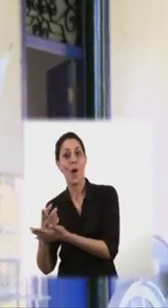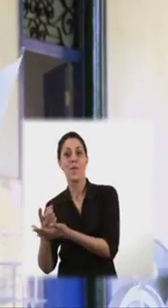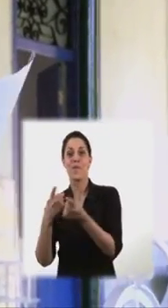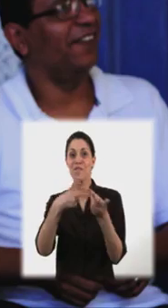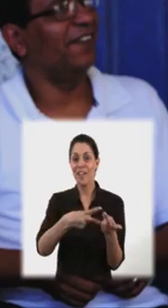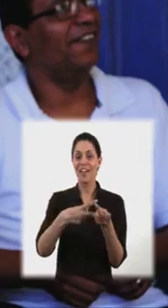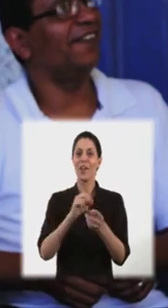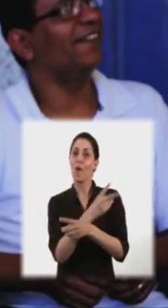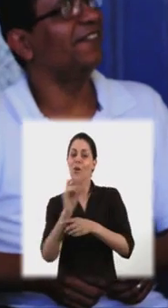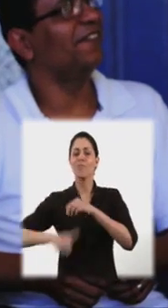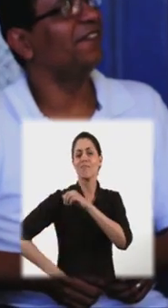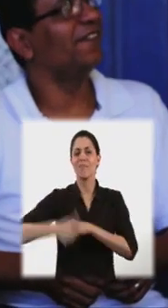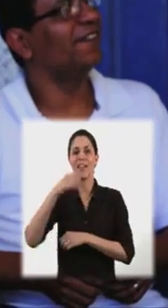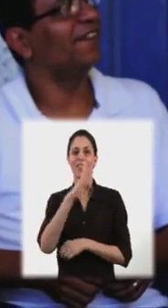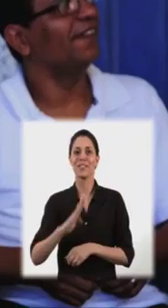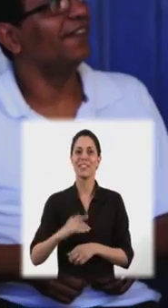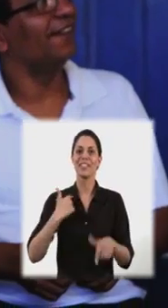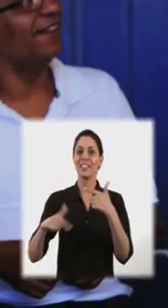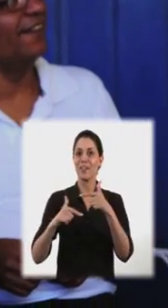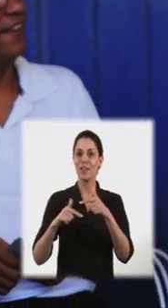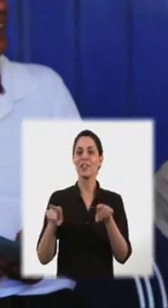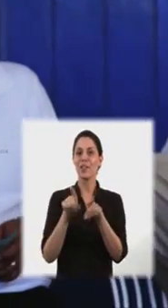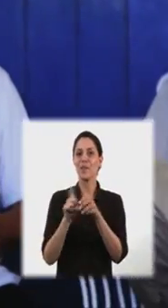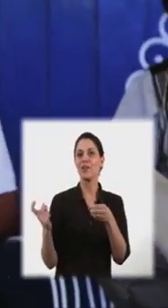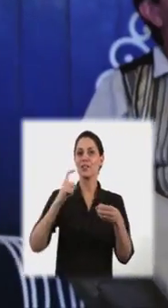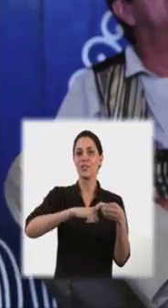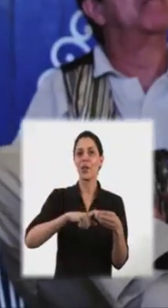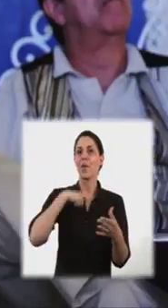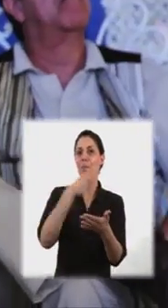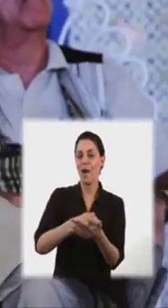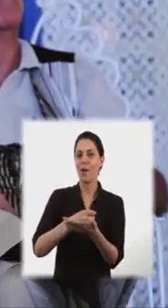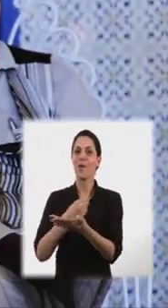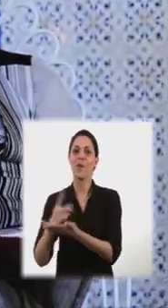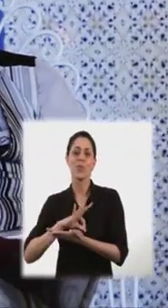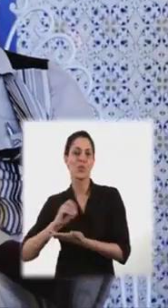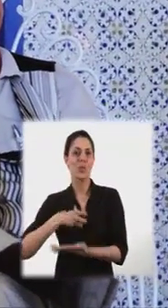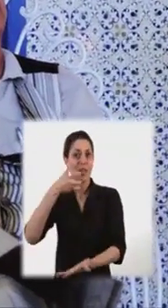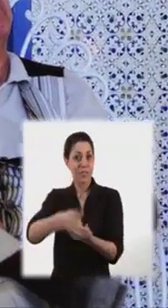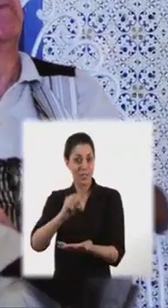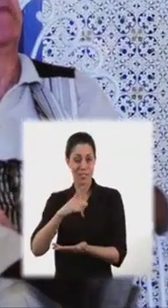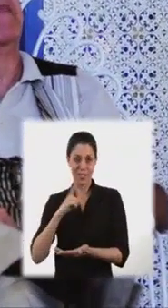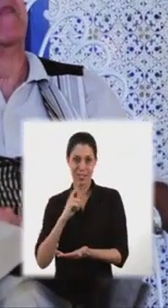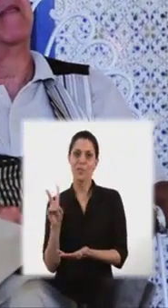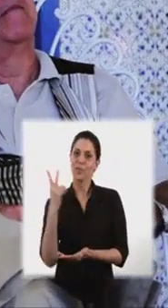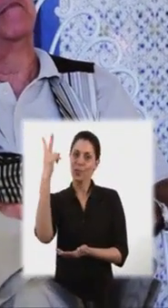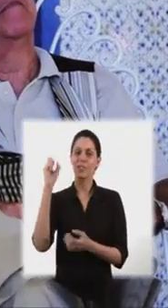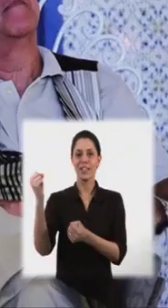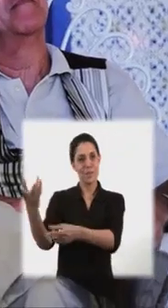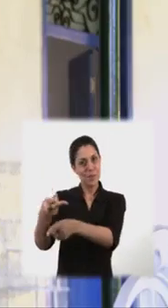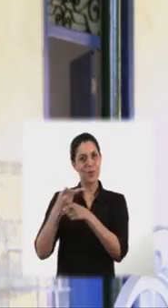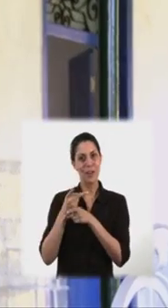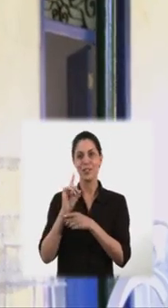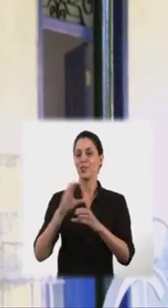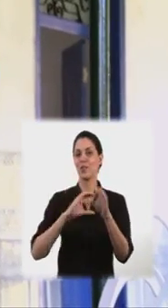ouro, o melhor desse Brasil. Trabalhamos com acionista, pago e compro tudo à vista. Se o produto tem respaldo, quem quiser nos